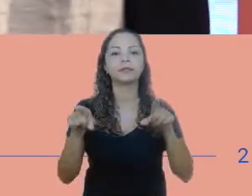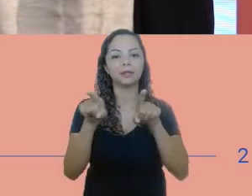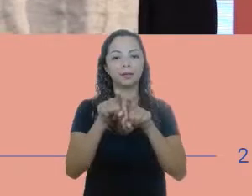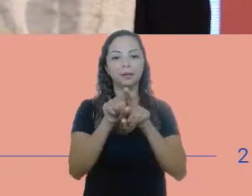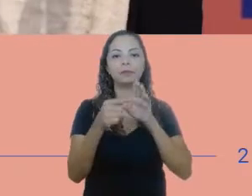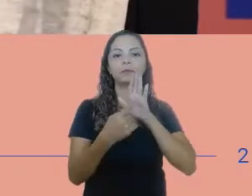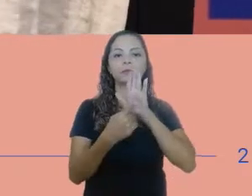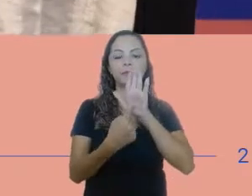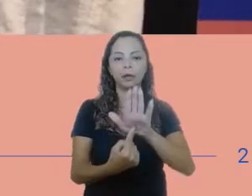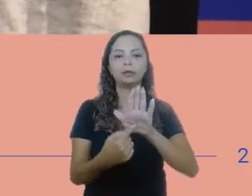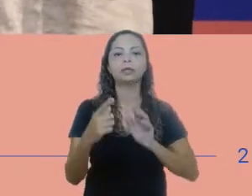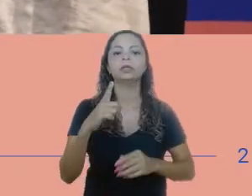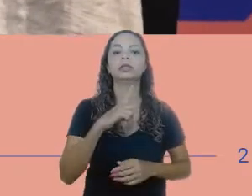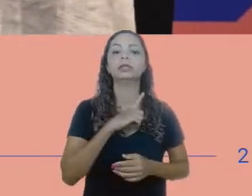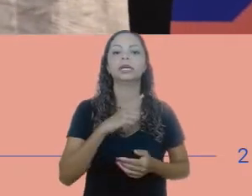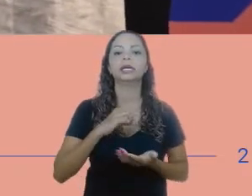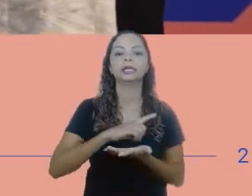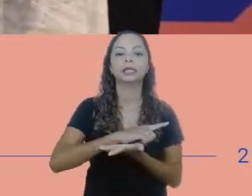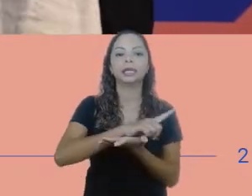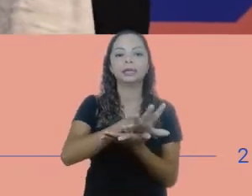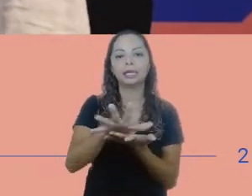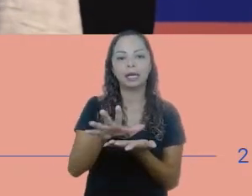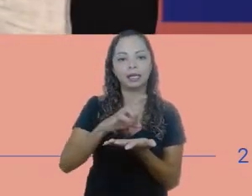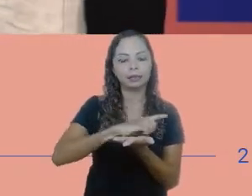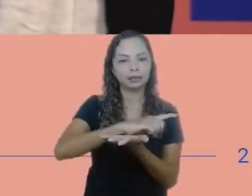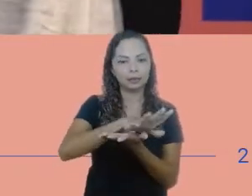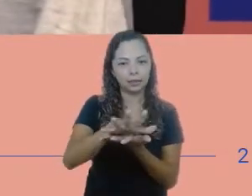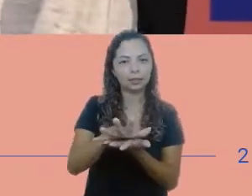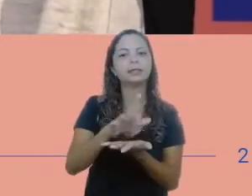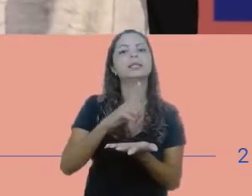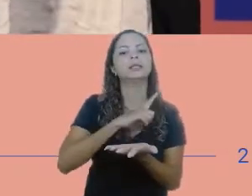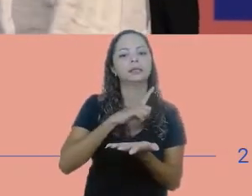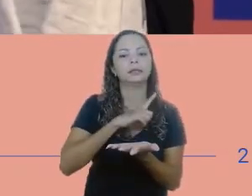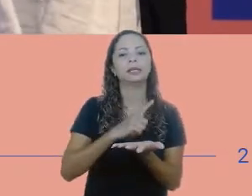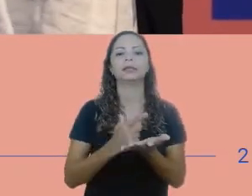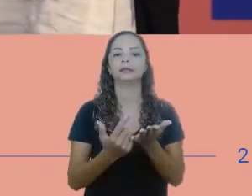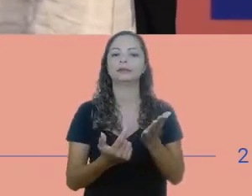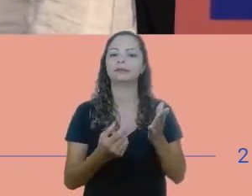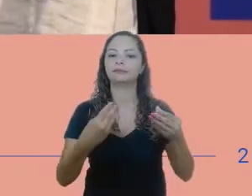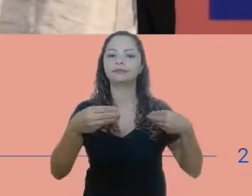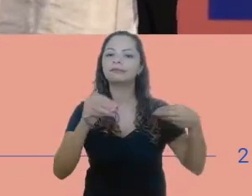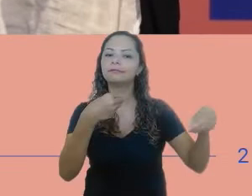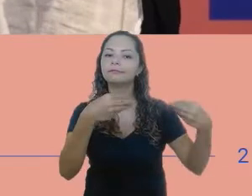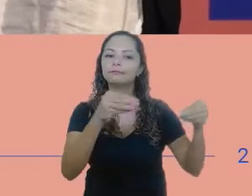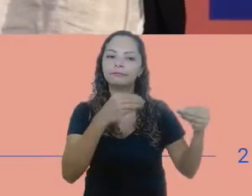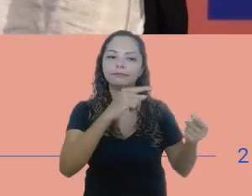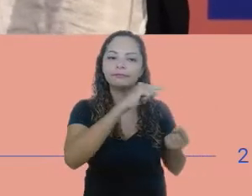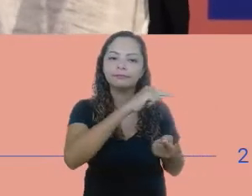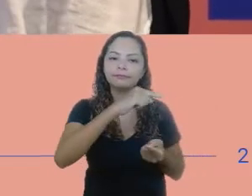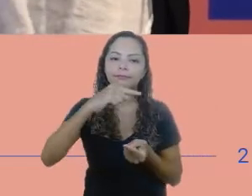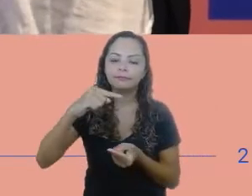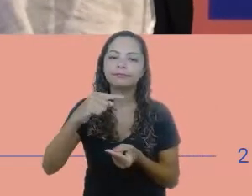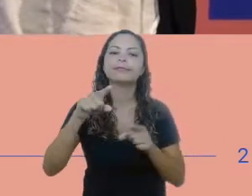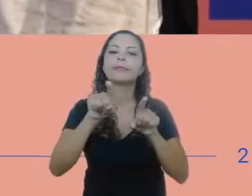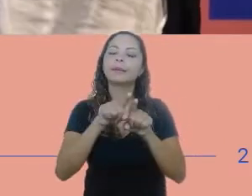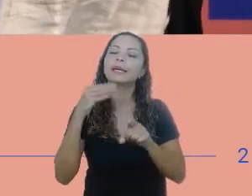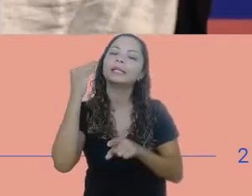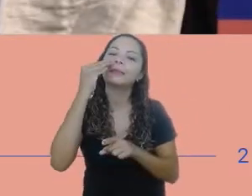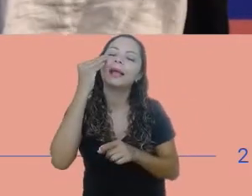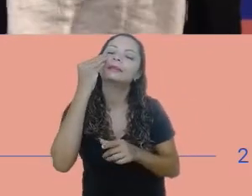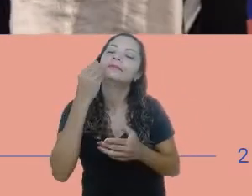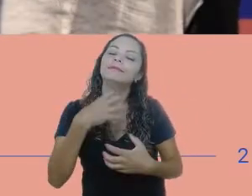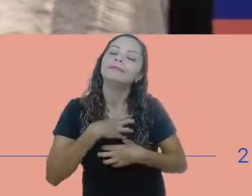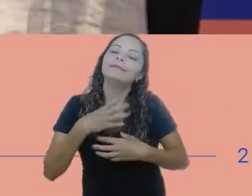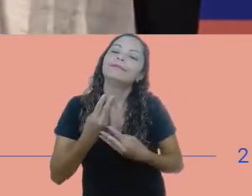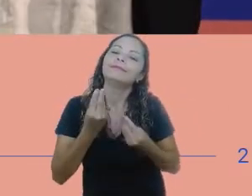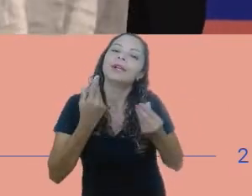embalagens experiência durabilidade e plataformas digitais então a gente está discutindo muito a questão das